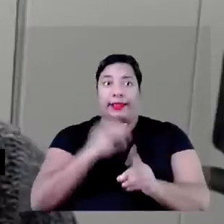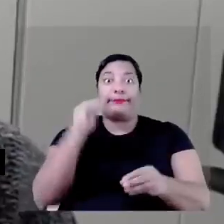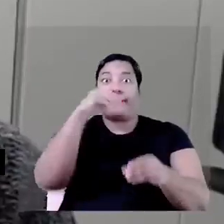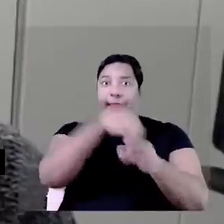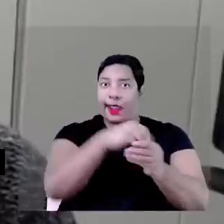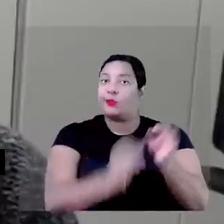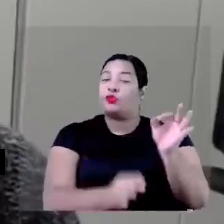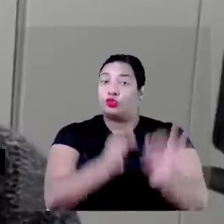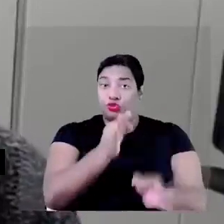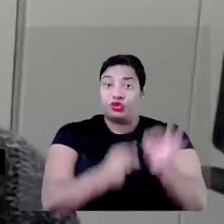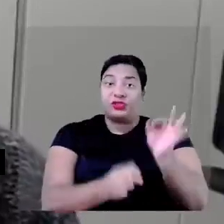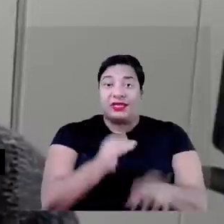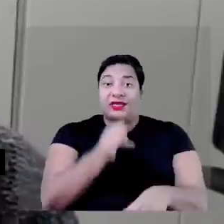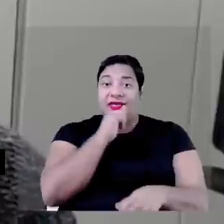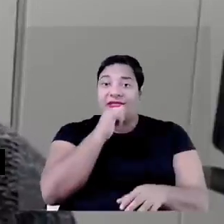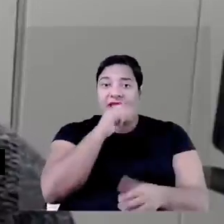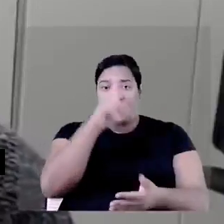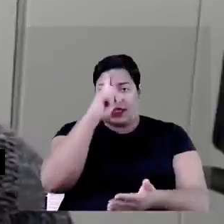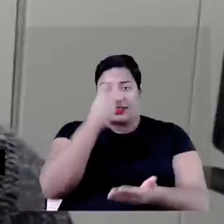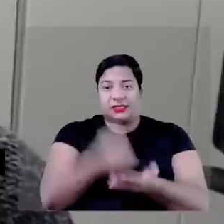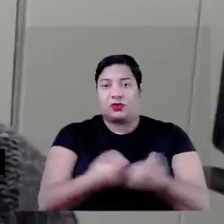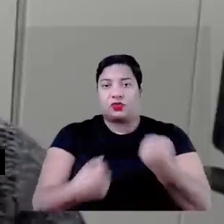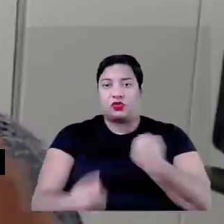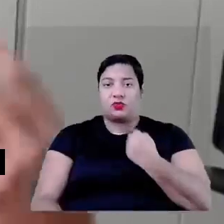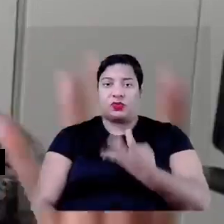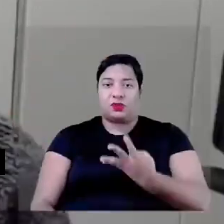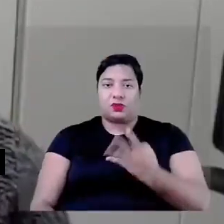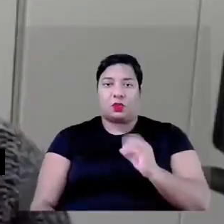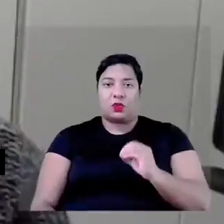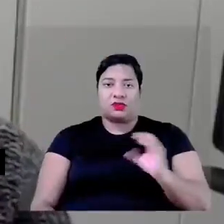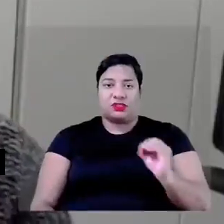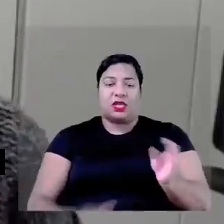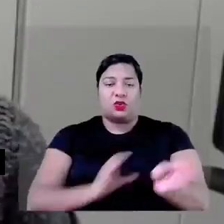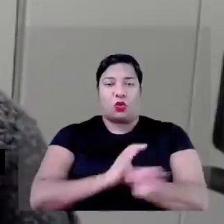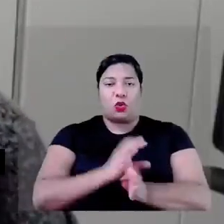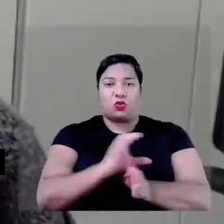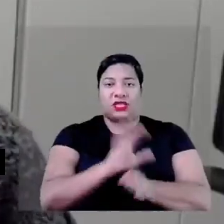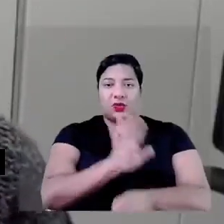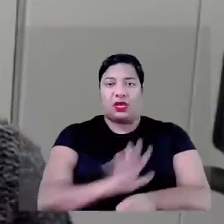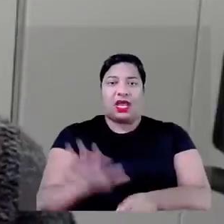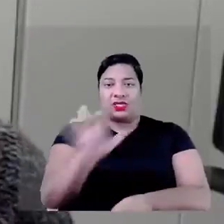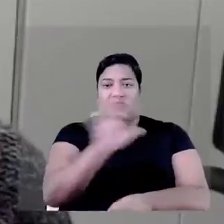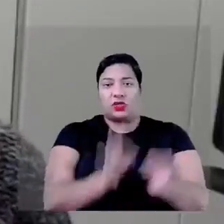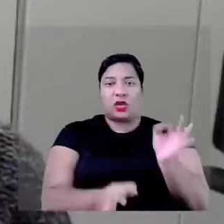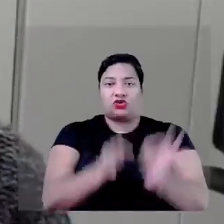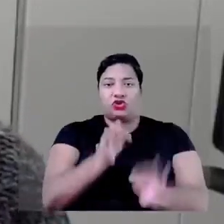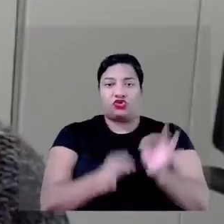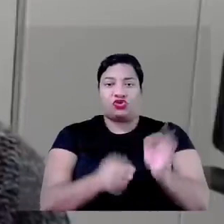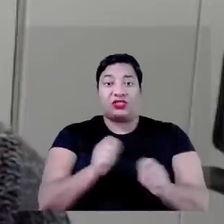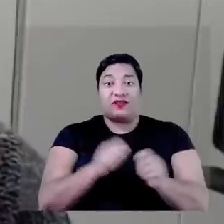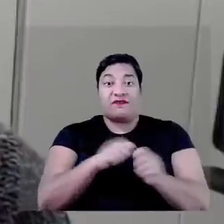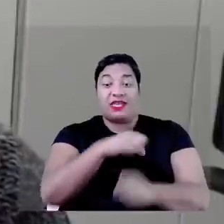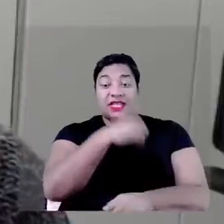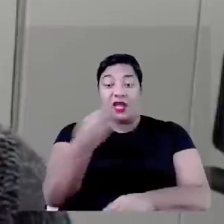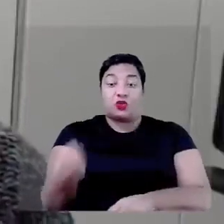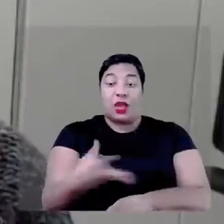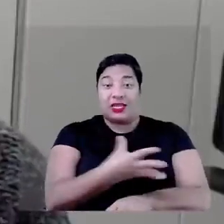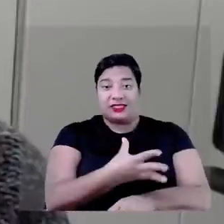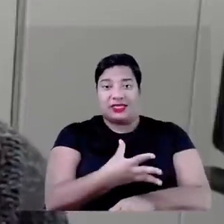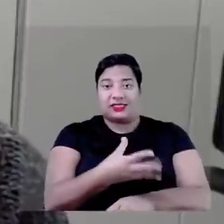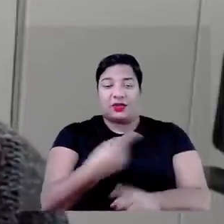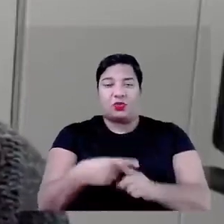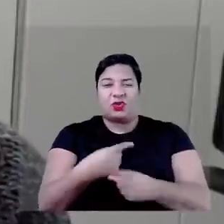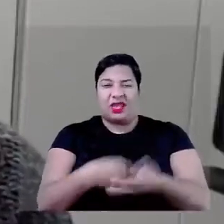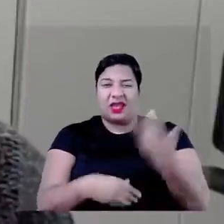gente pega a resolução número 400 do Conselho Nacional de Justiça, que atualizou, né, a resolução anterior, que era de